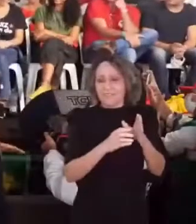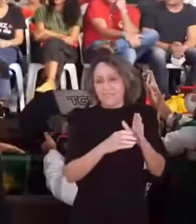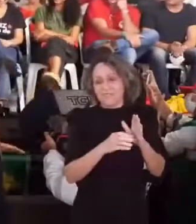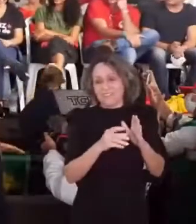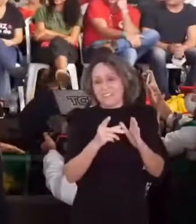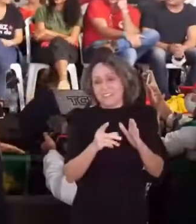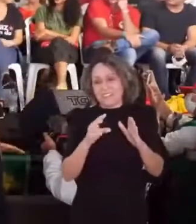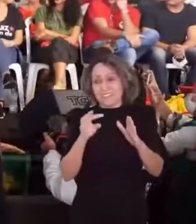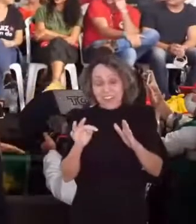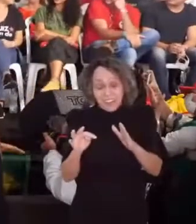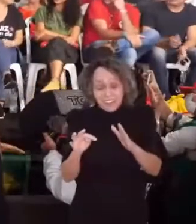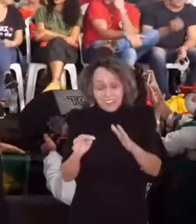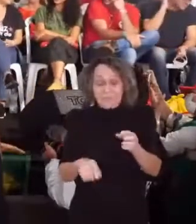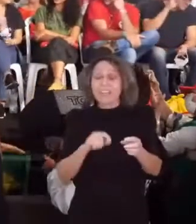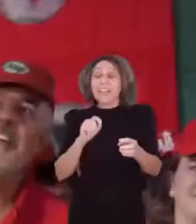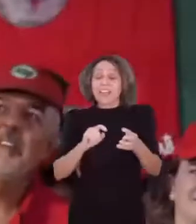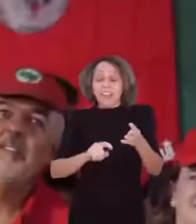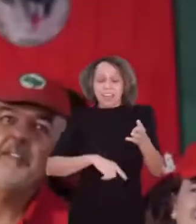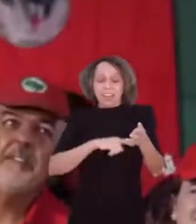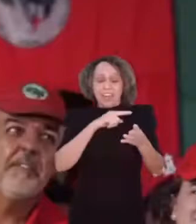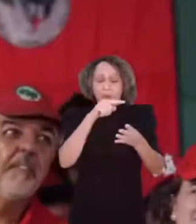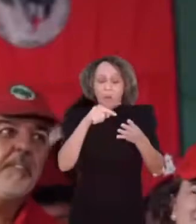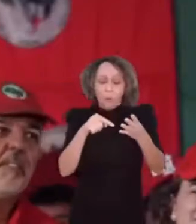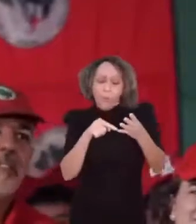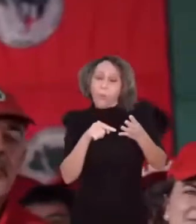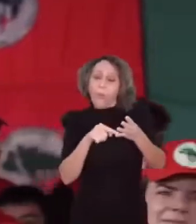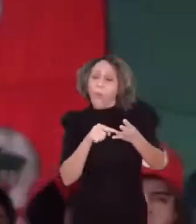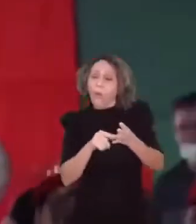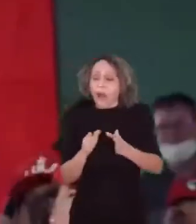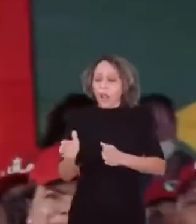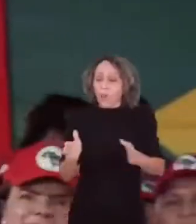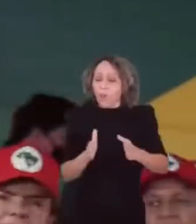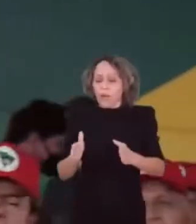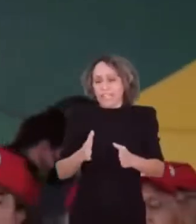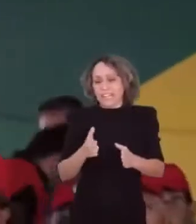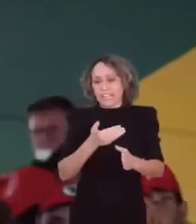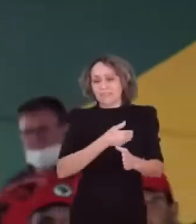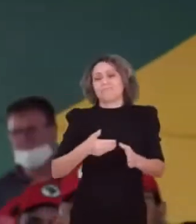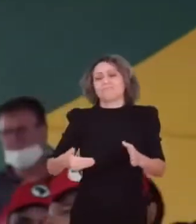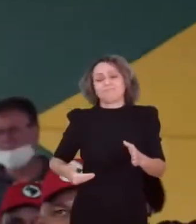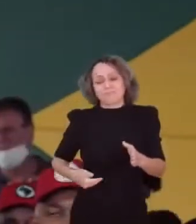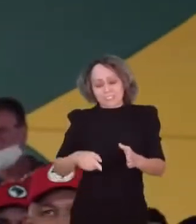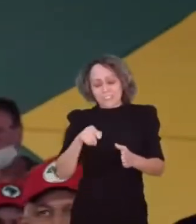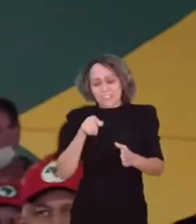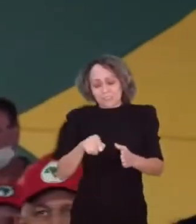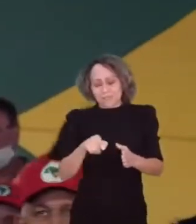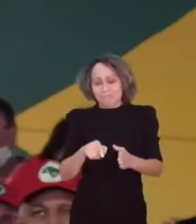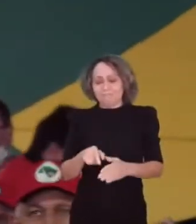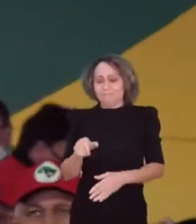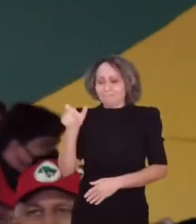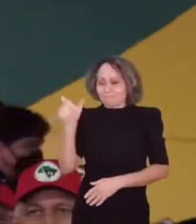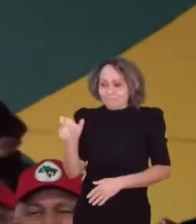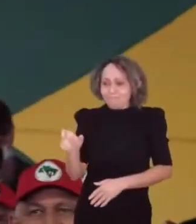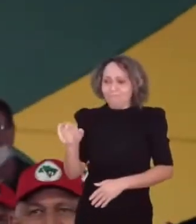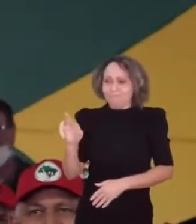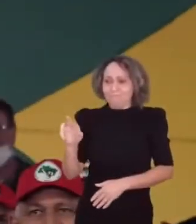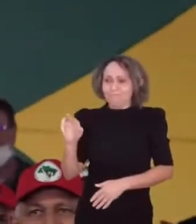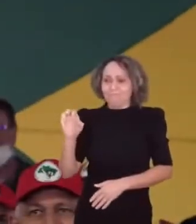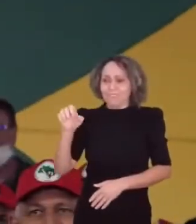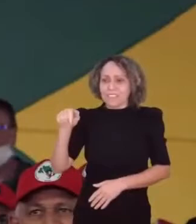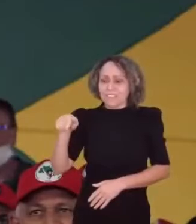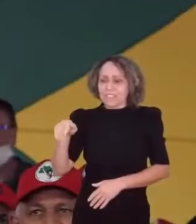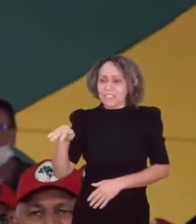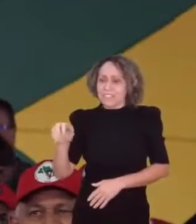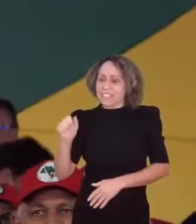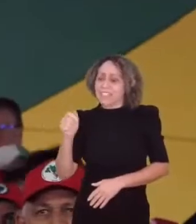sabe, como governador. O Riquião, é aquela coisa, mais ou menos como o João